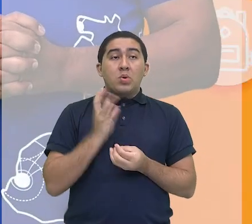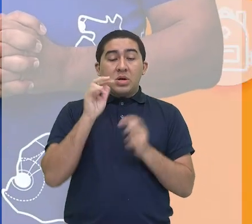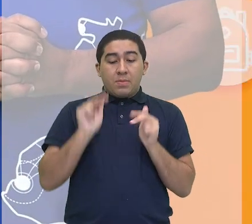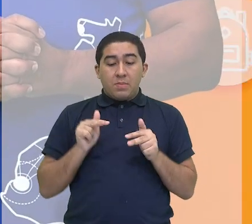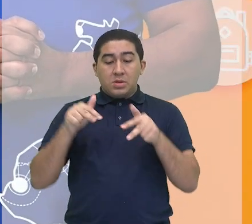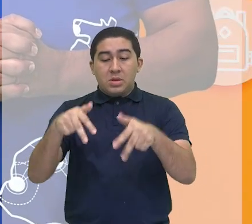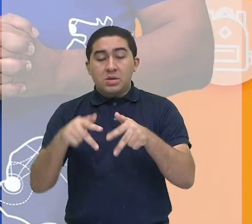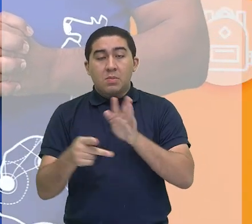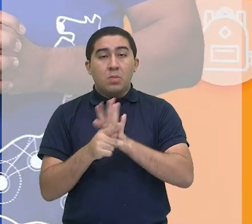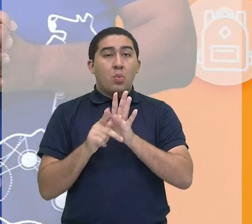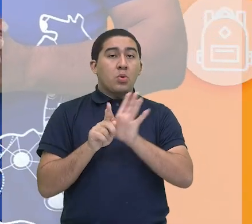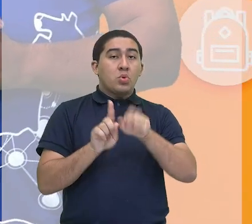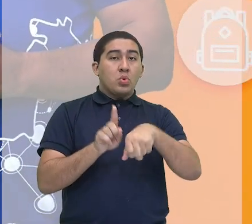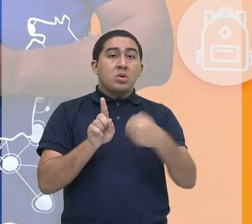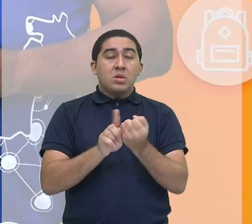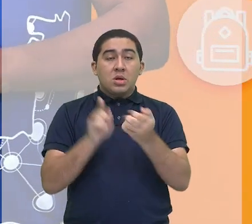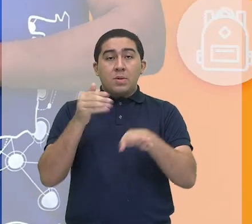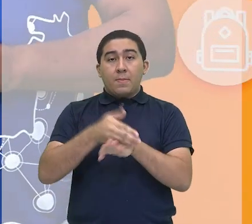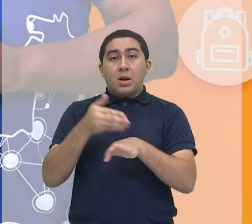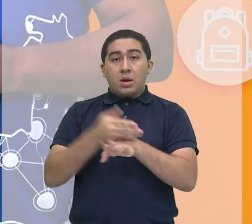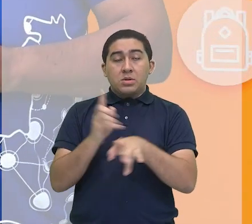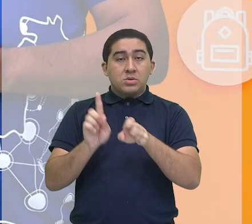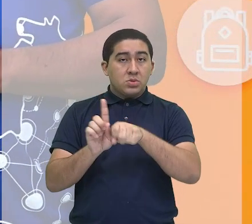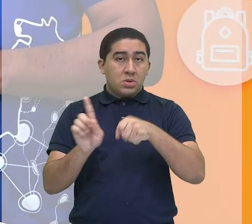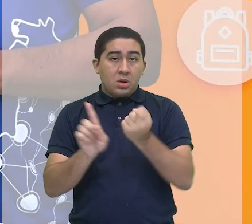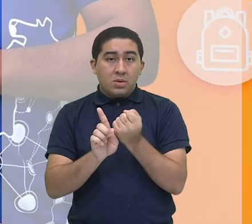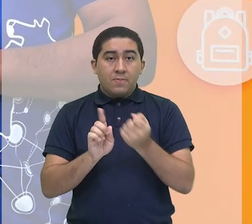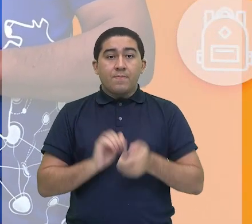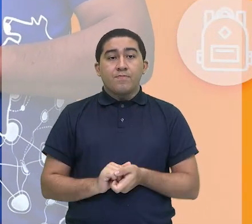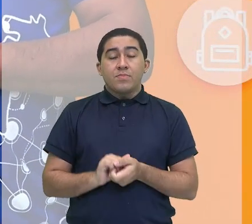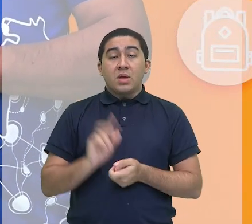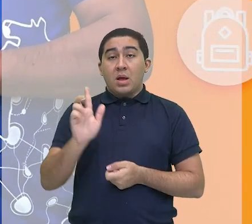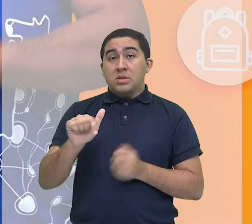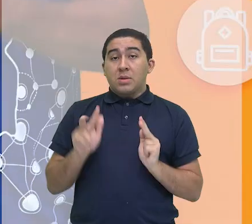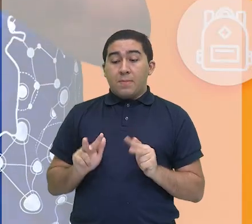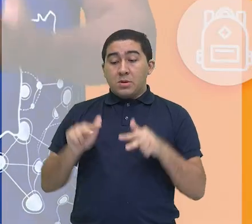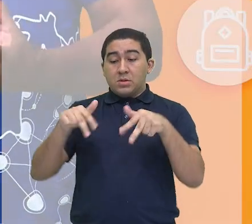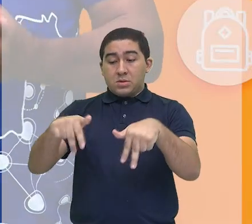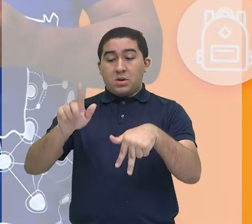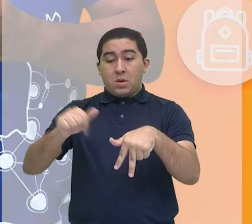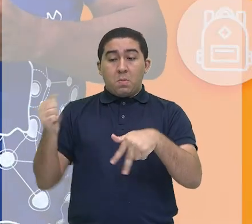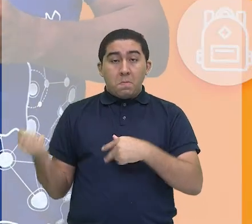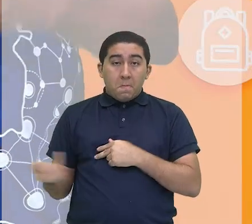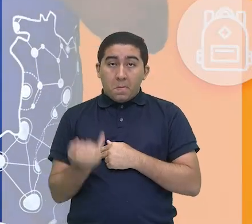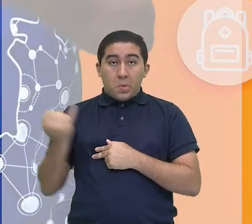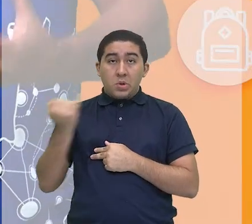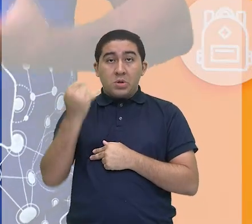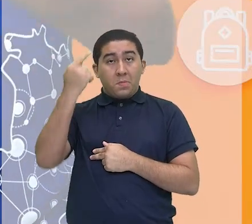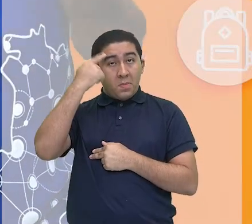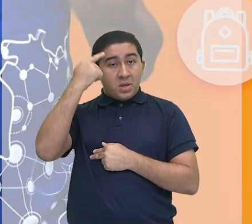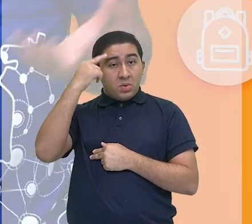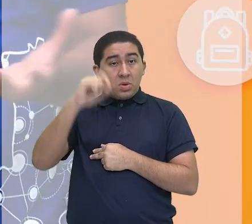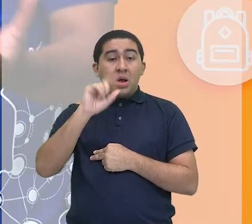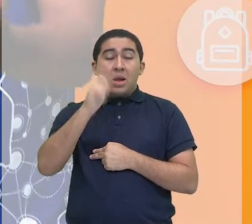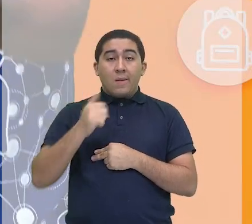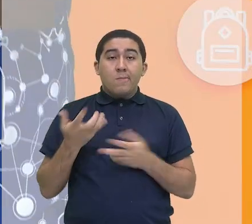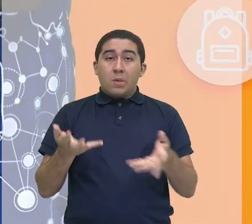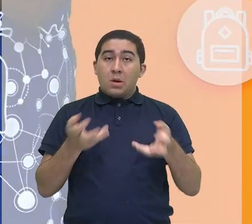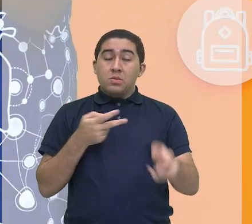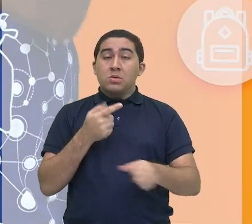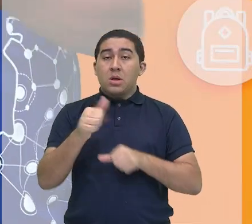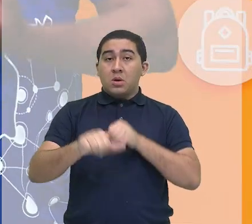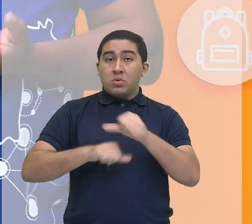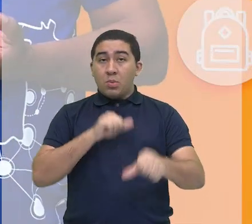militância na sociedade. Então, essa militância ela é fundamental para buscar uma transformação